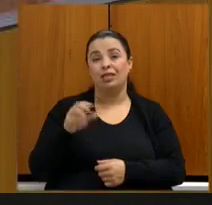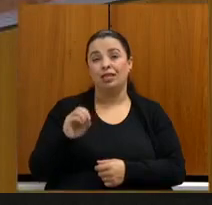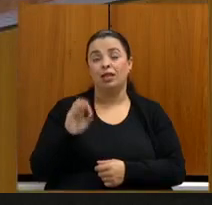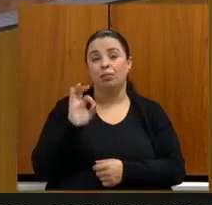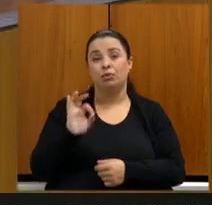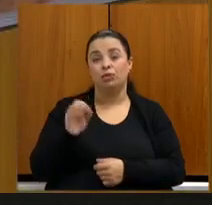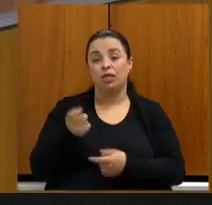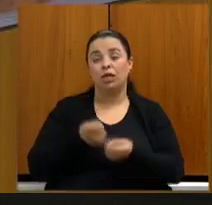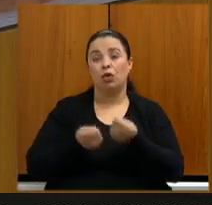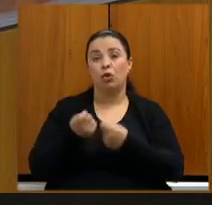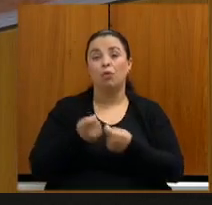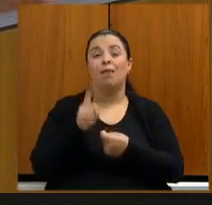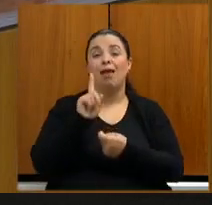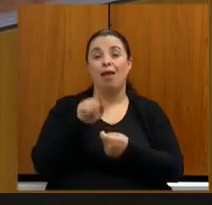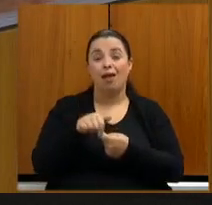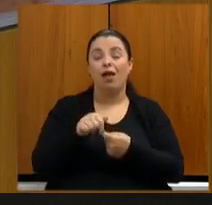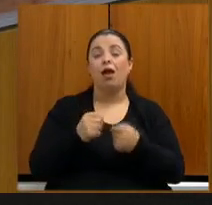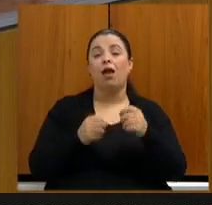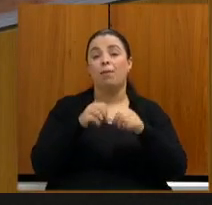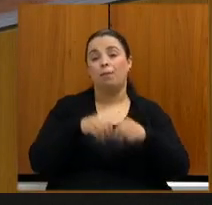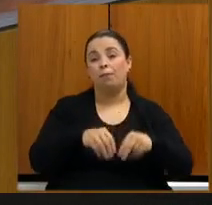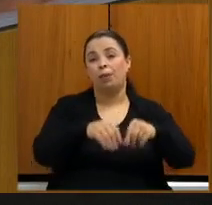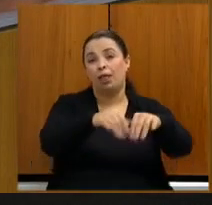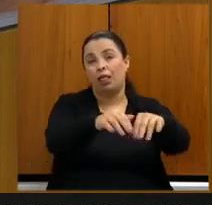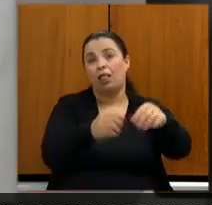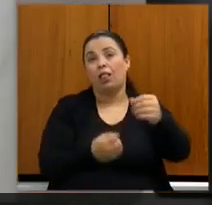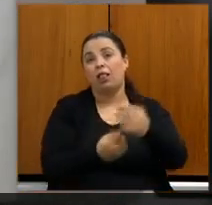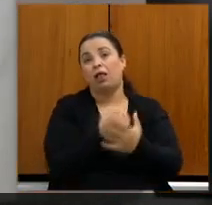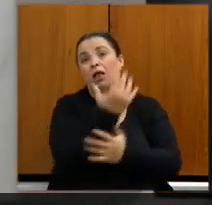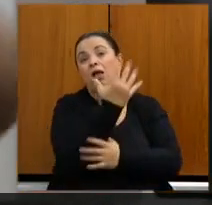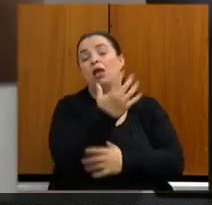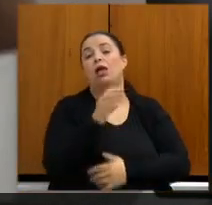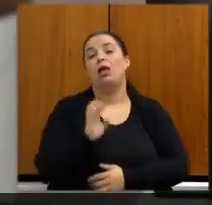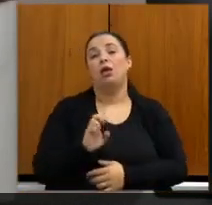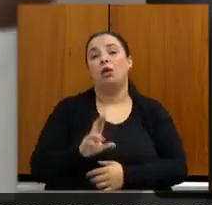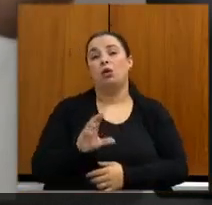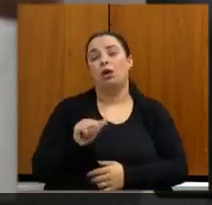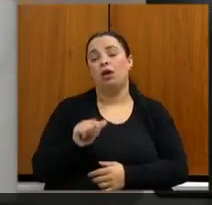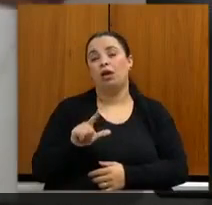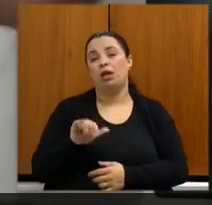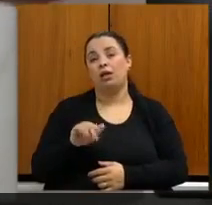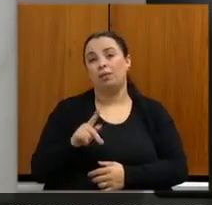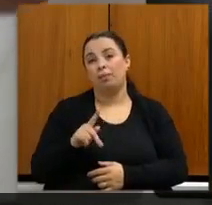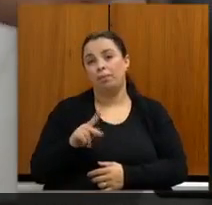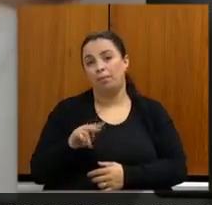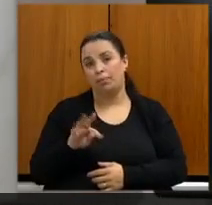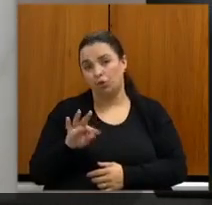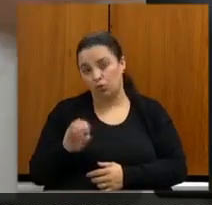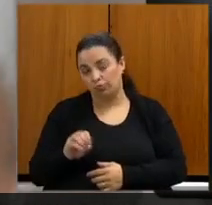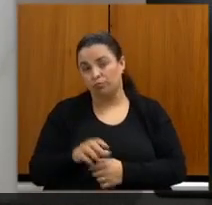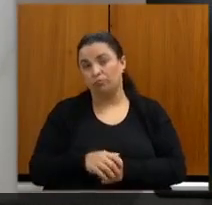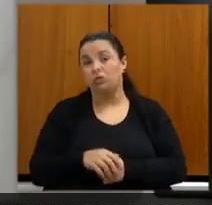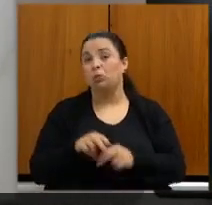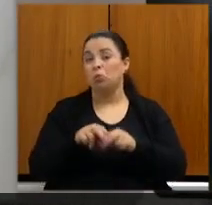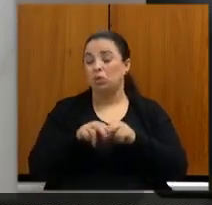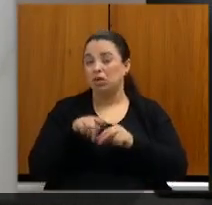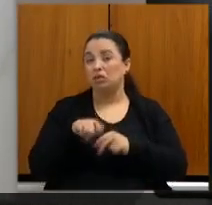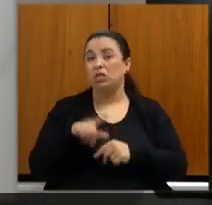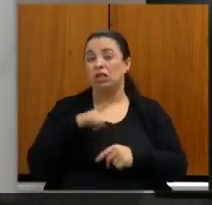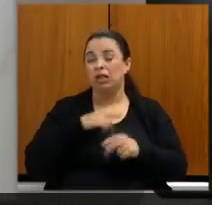isso foi se esgarçando os conflitos sociais de sociais agrários